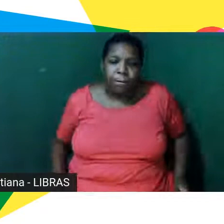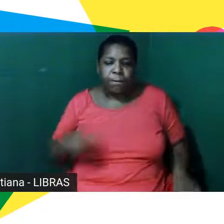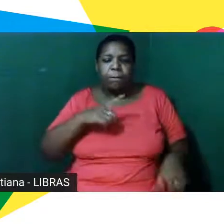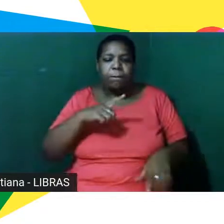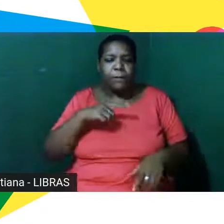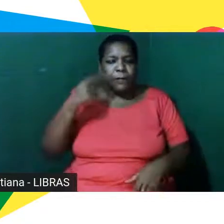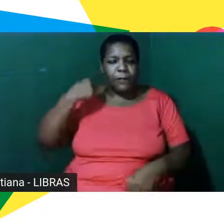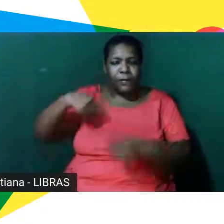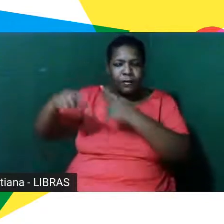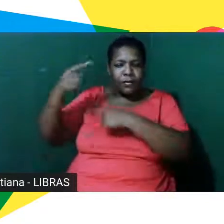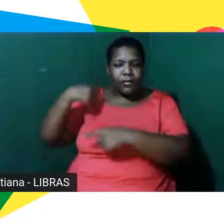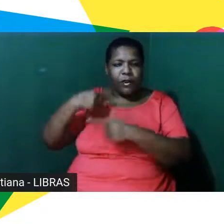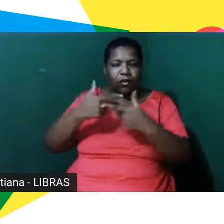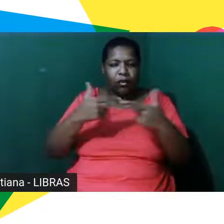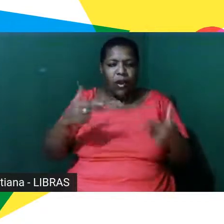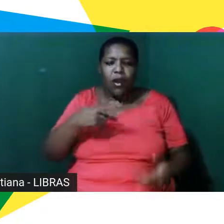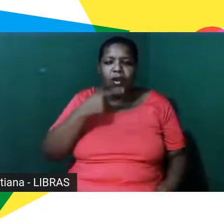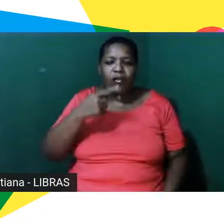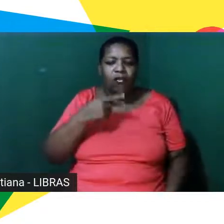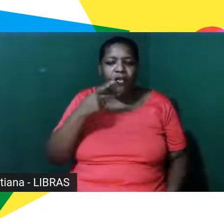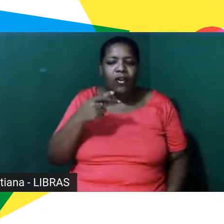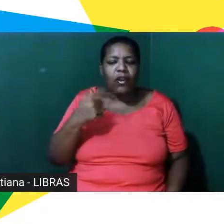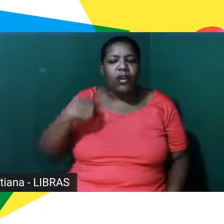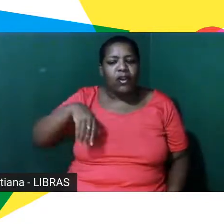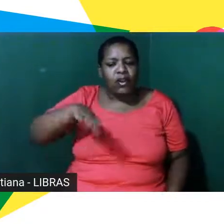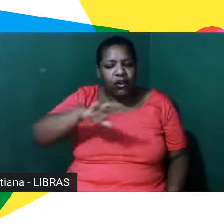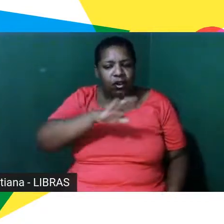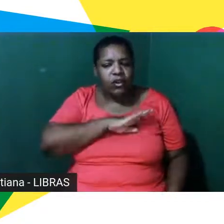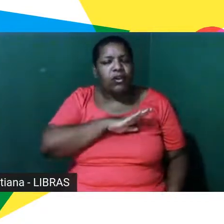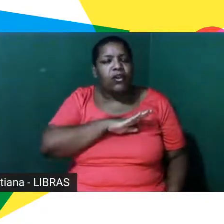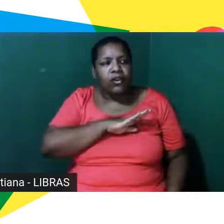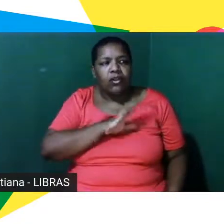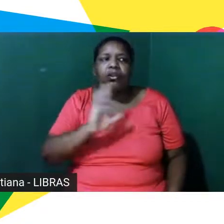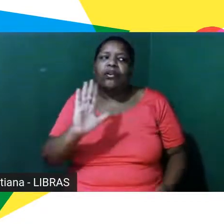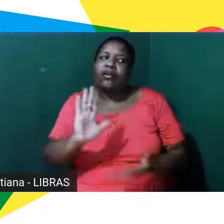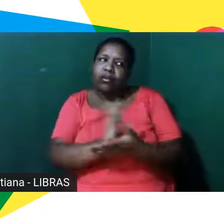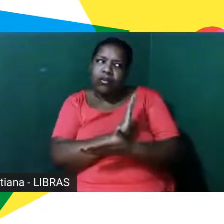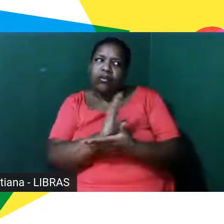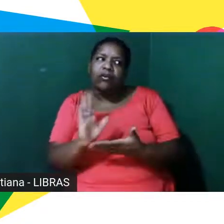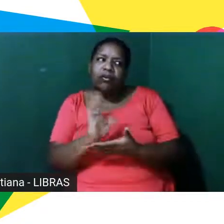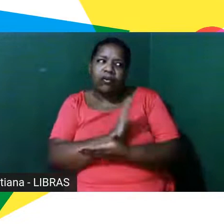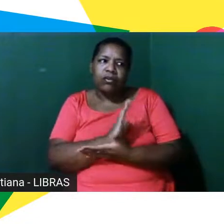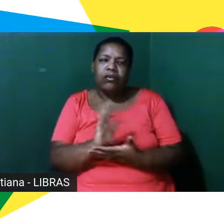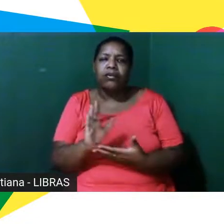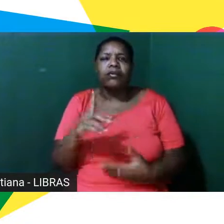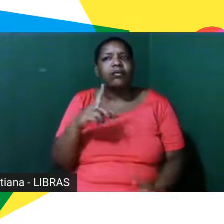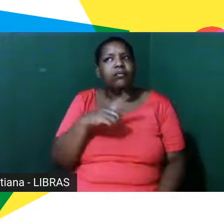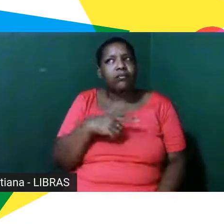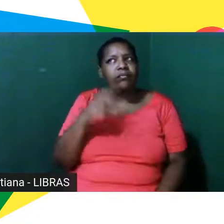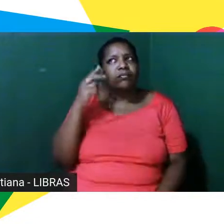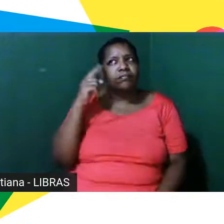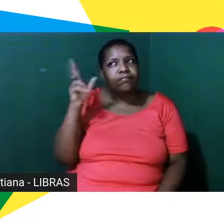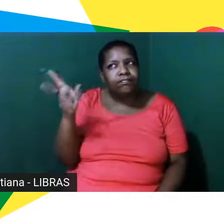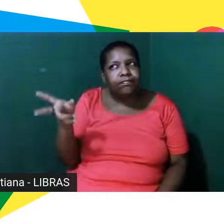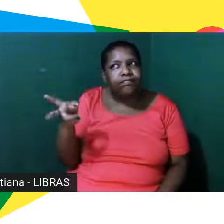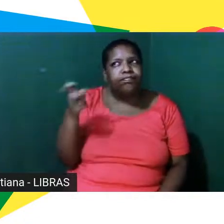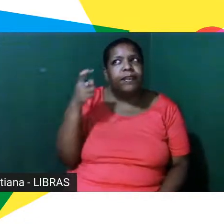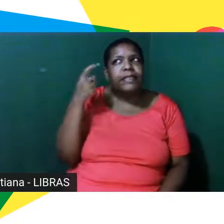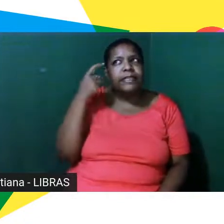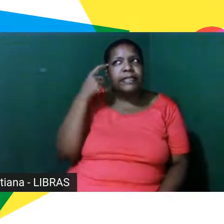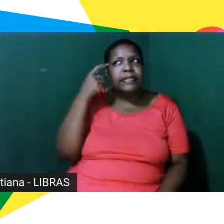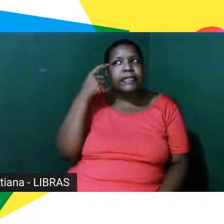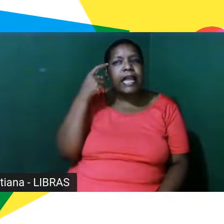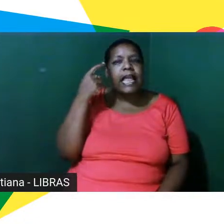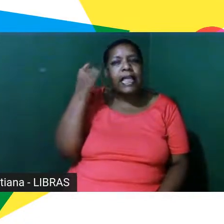todas as coisas que eu falei a gente Às vezes tem essa concepção a gente